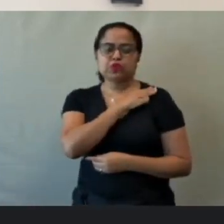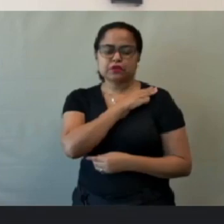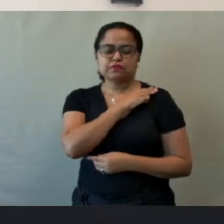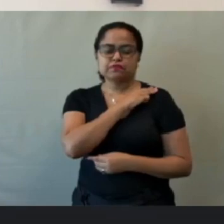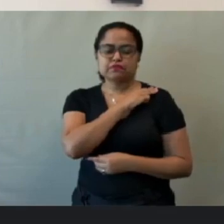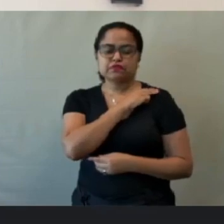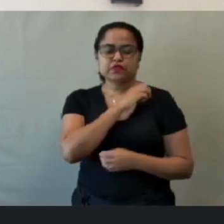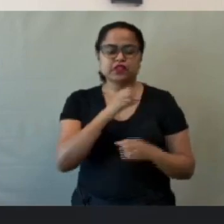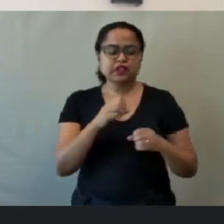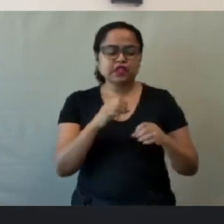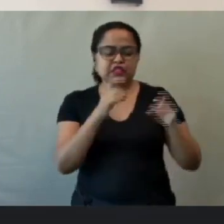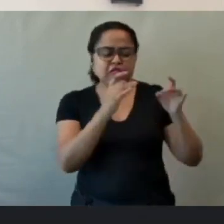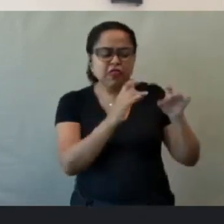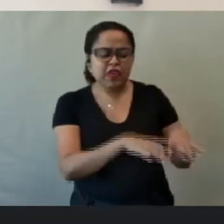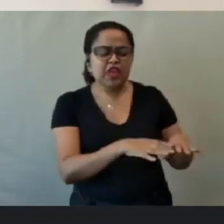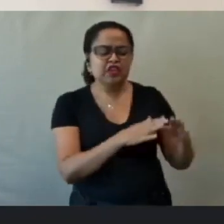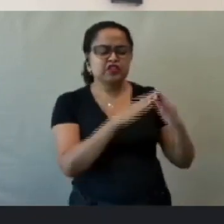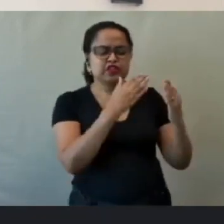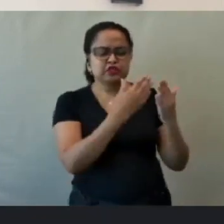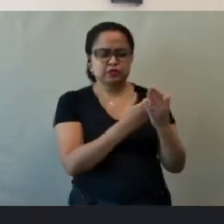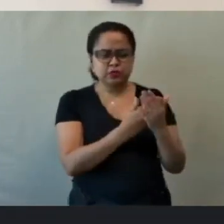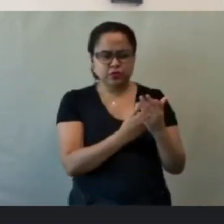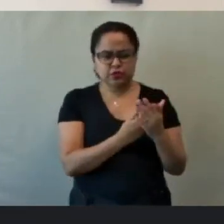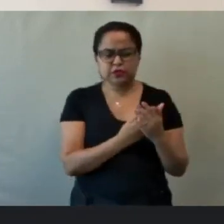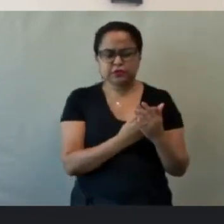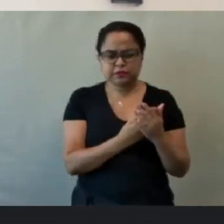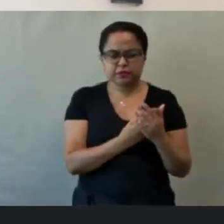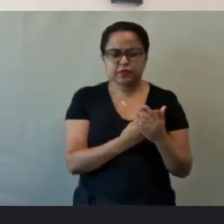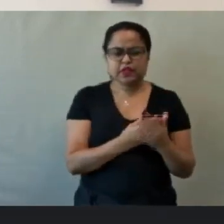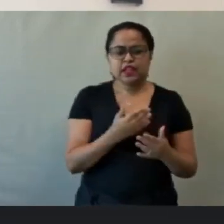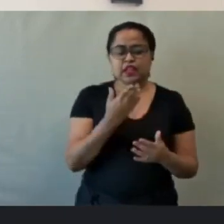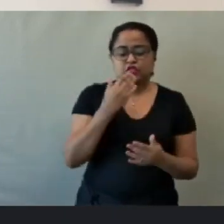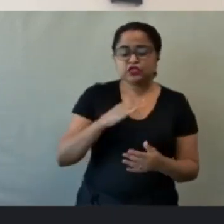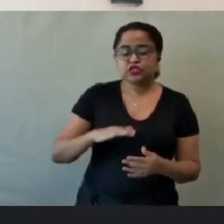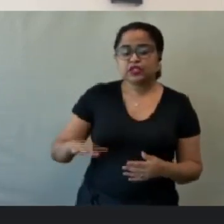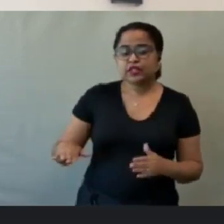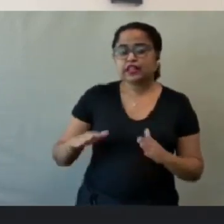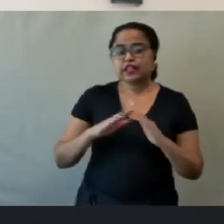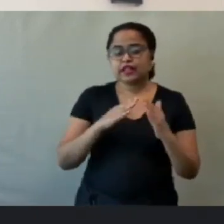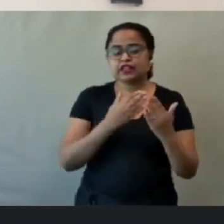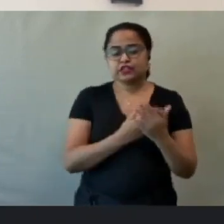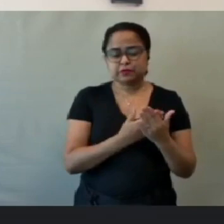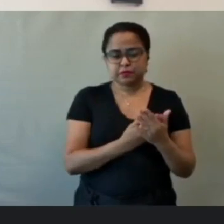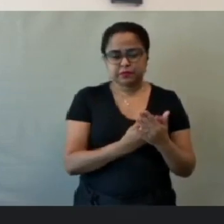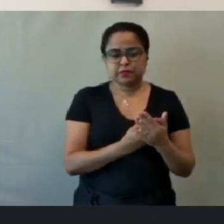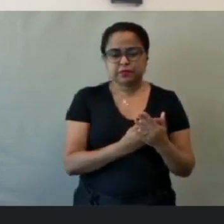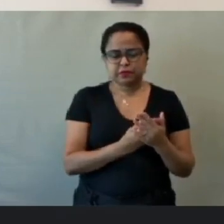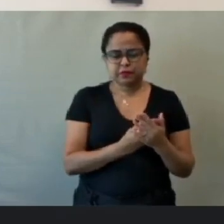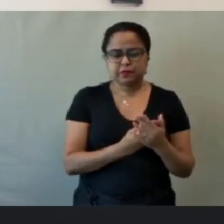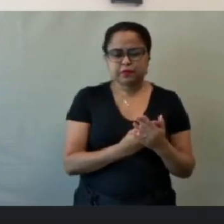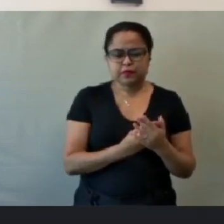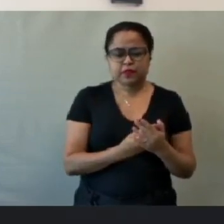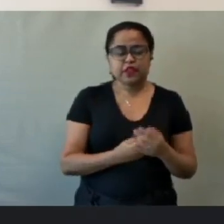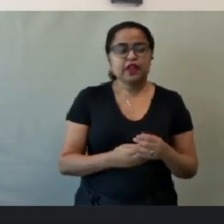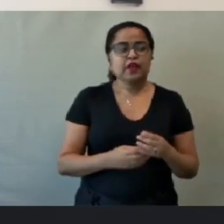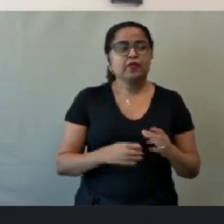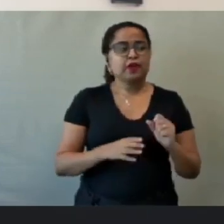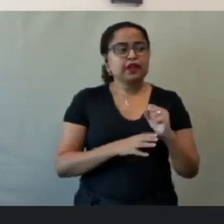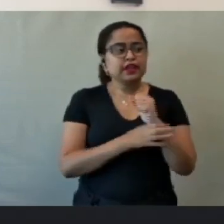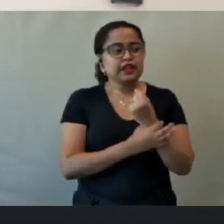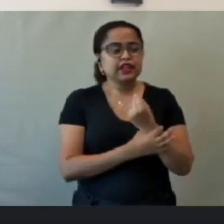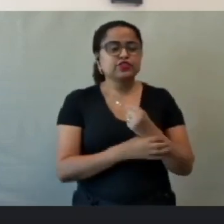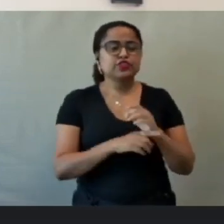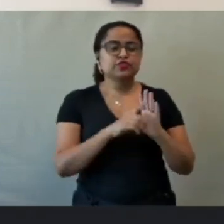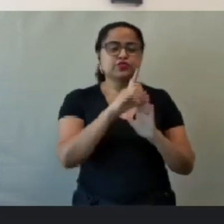de creche muito grande ainda no Estado brasileiro para que a gente consiga, de fato, garantir o direito da criança, o direito